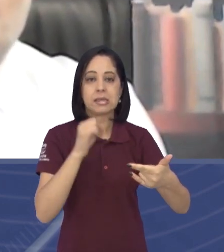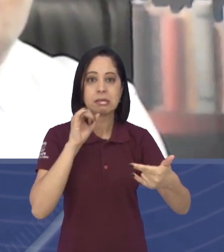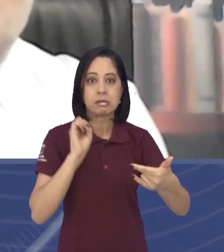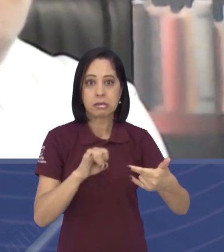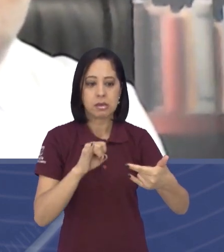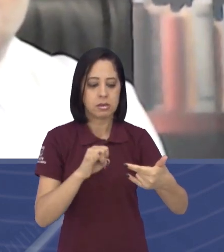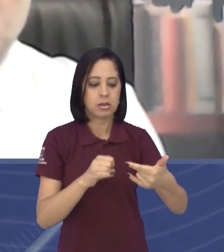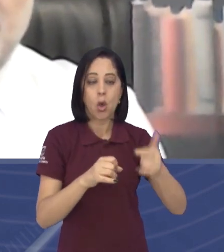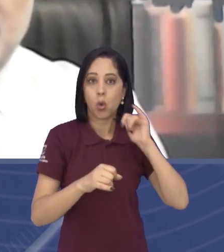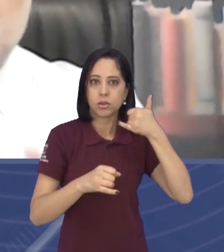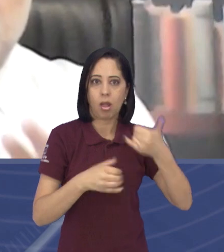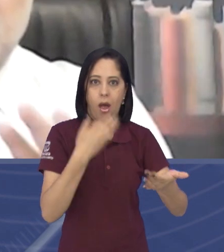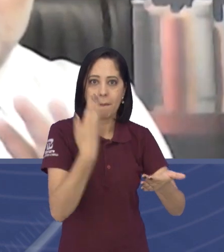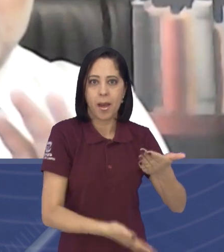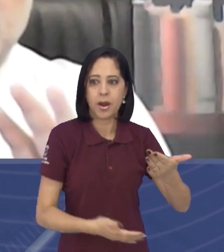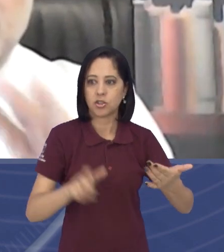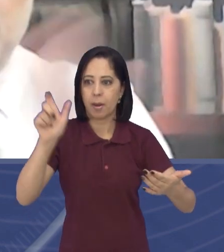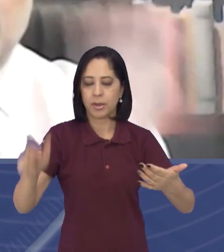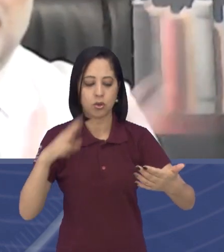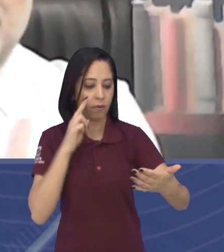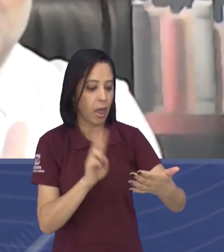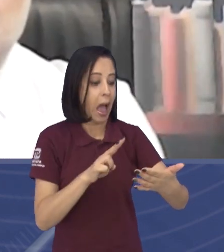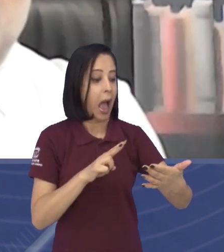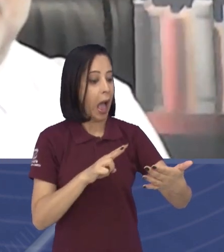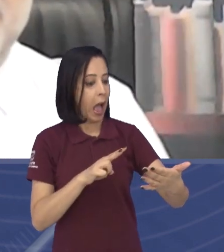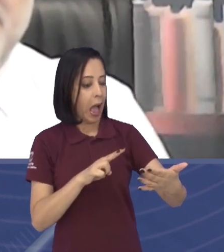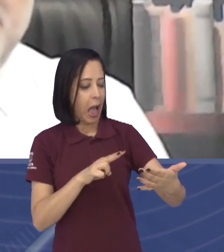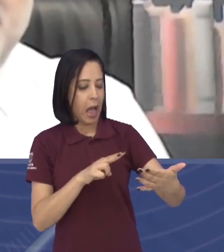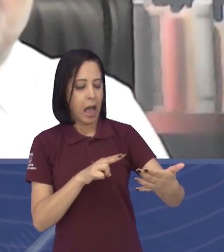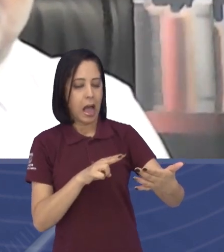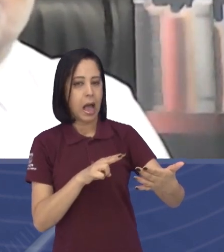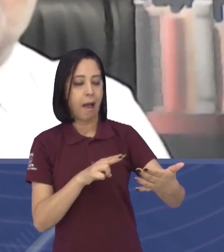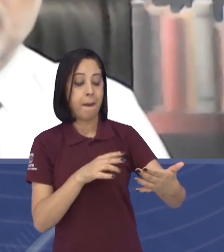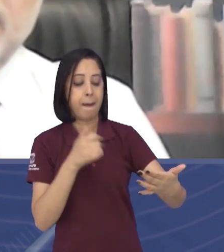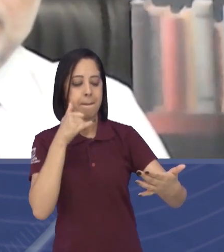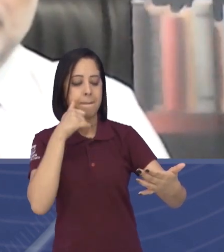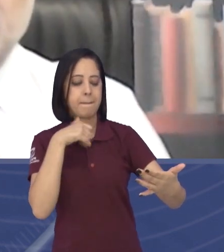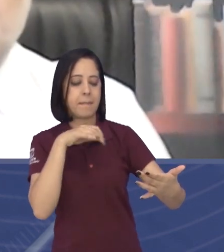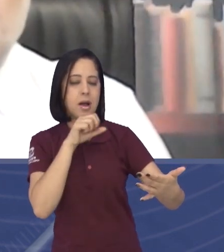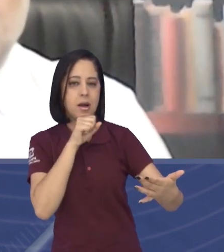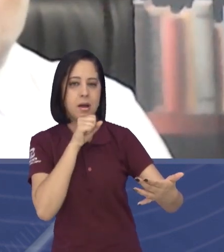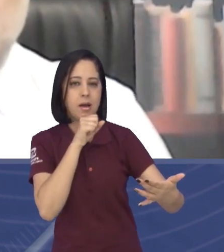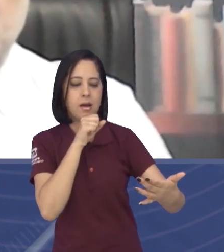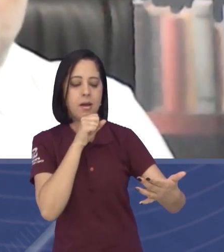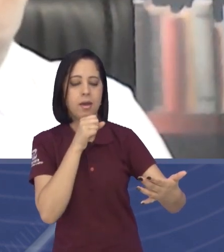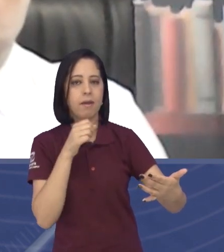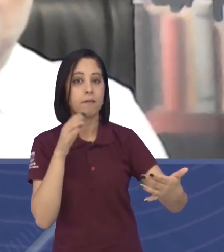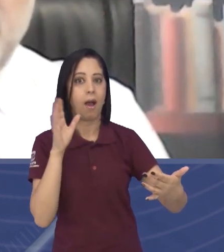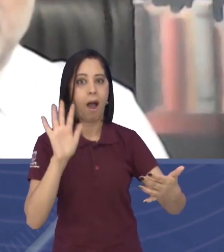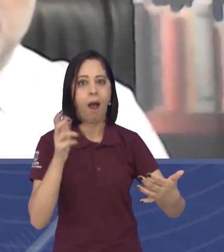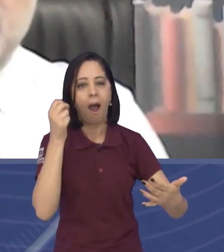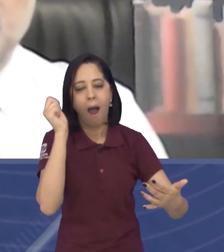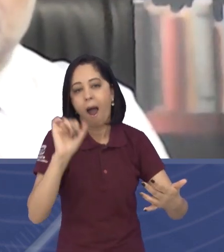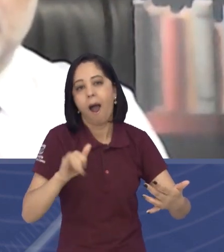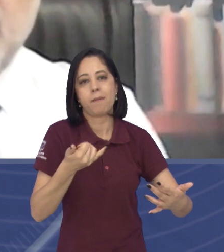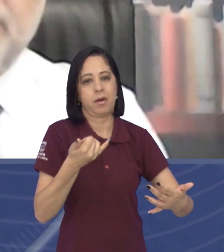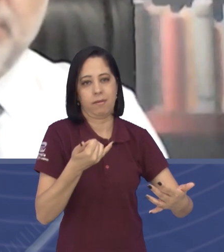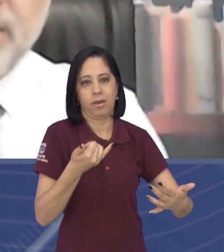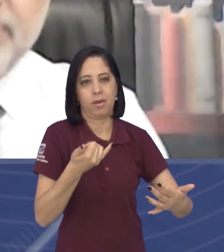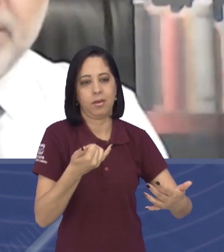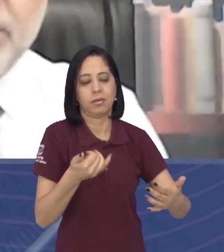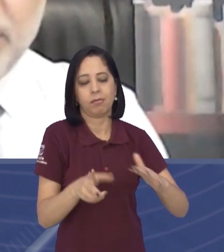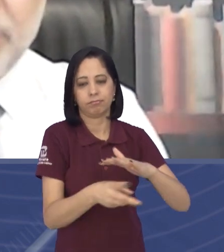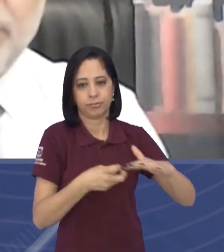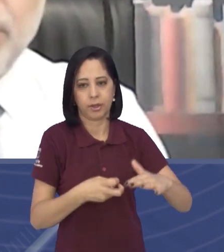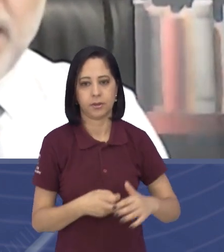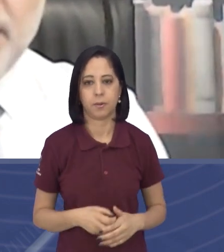Pois é, vamos fazer aqui uma trilogia muito fácil de internet. Hoje em dia nós não utilizamos mais máquina